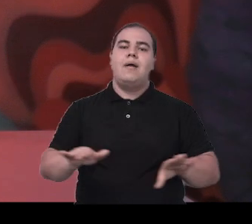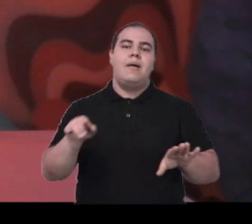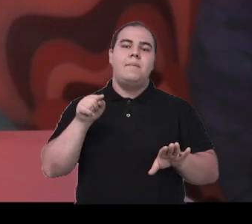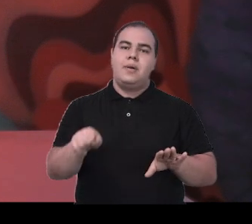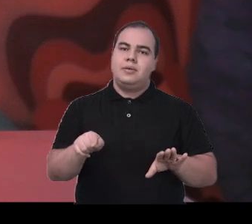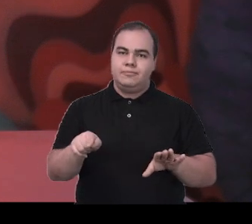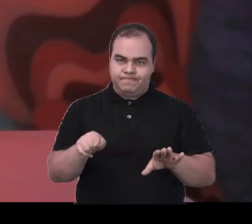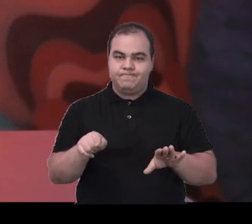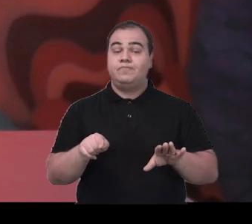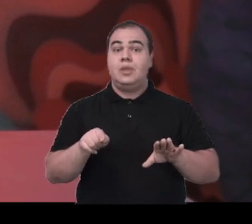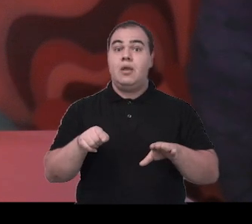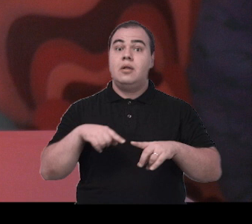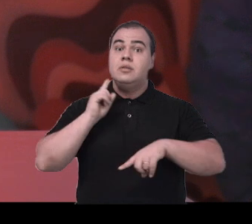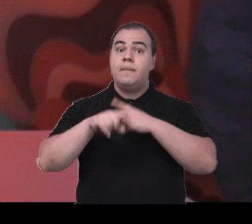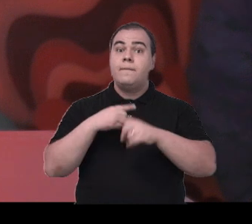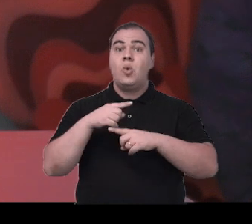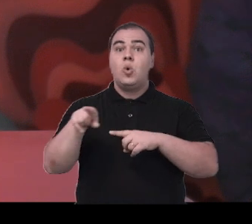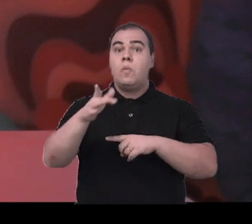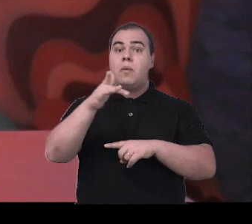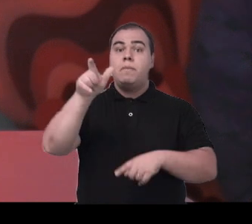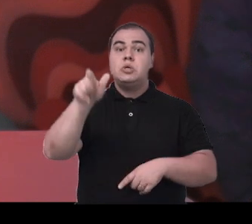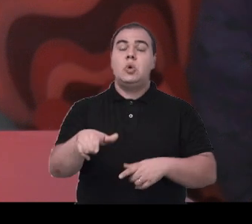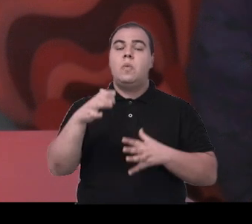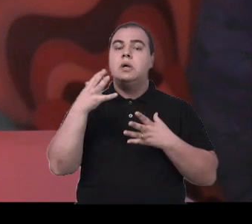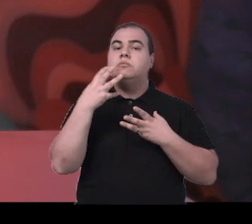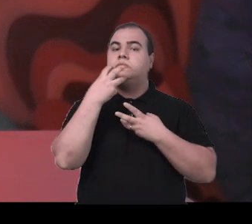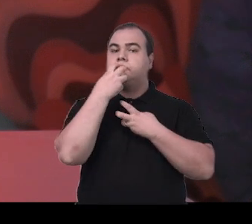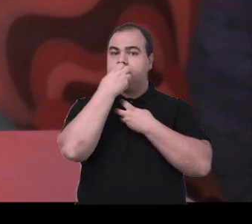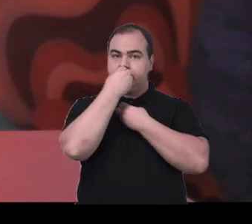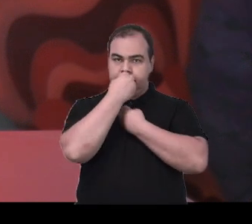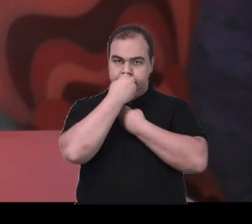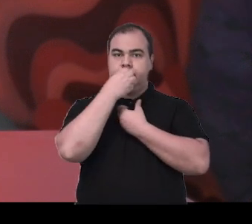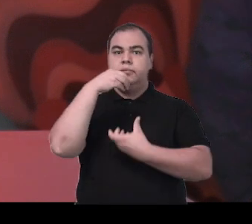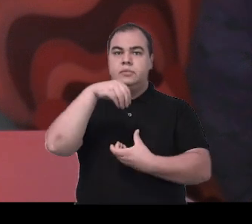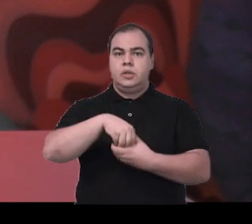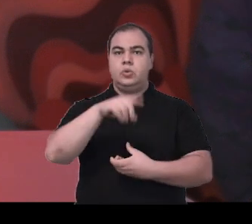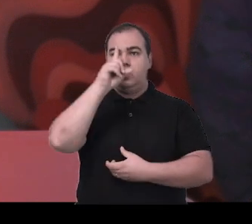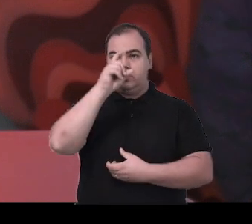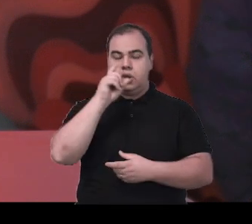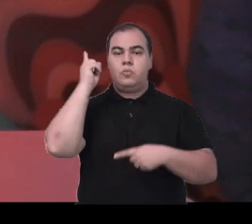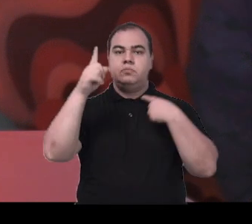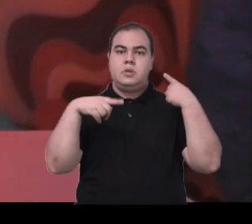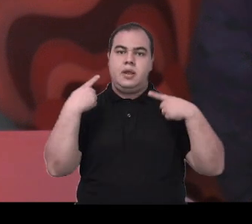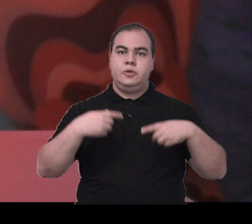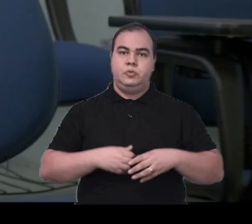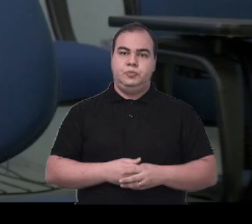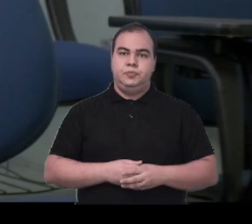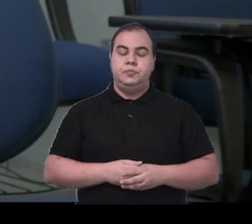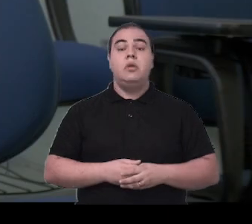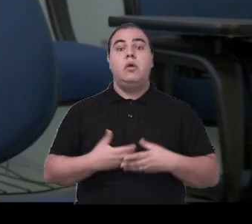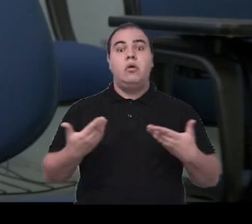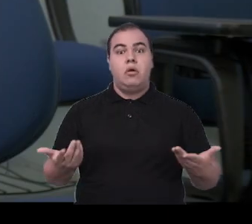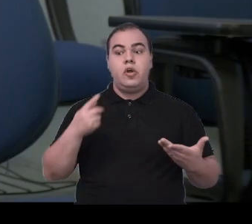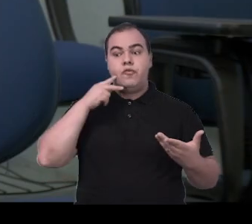acaba ali, né? E depois vira uma pessoa silenciosa, silenciada no hospital psiquiátrico. A